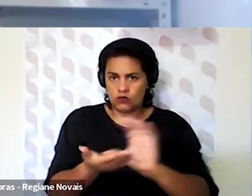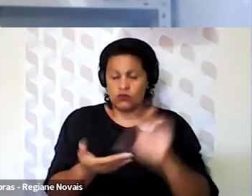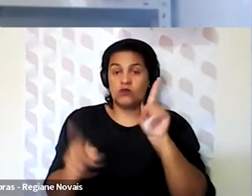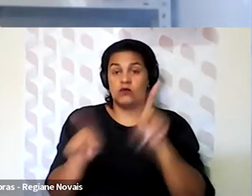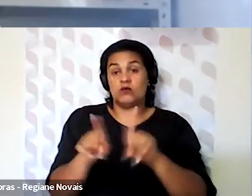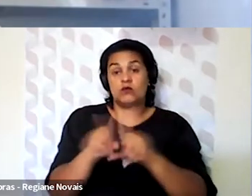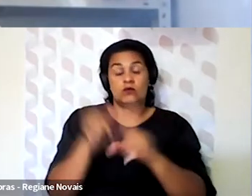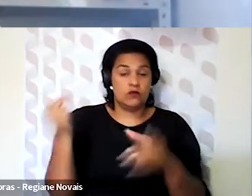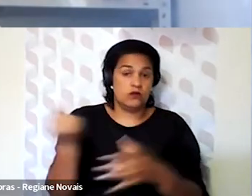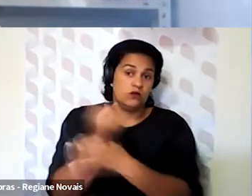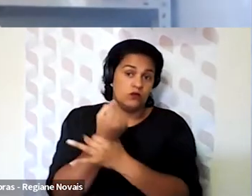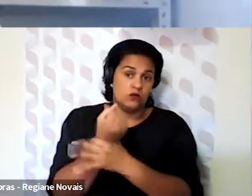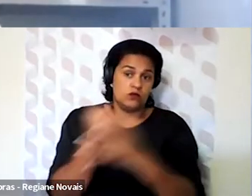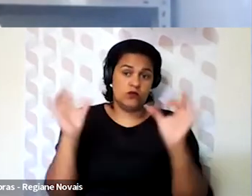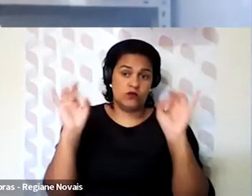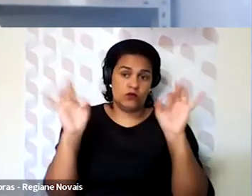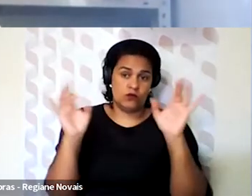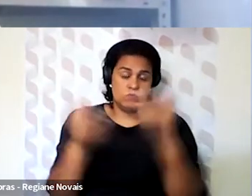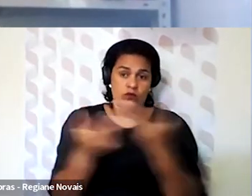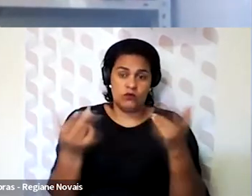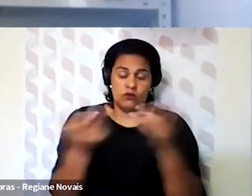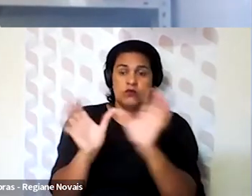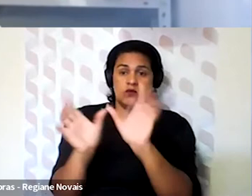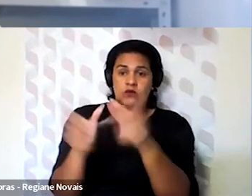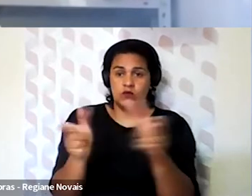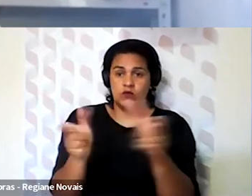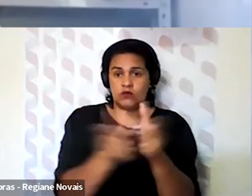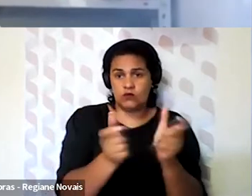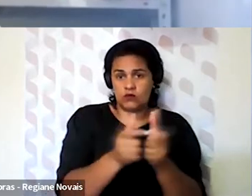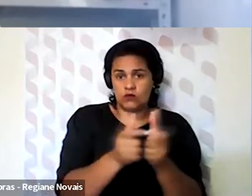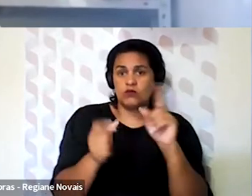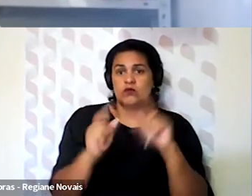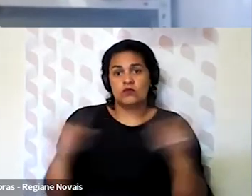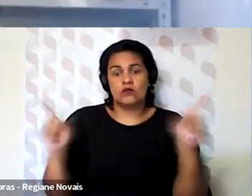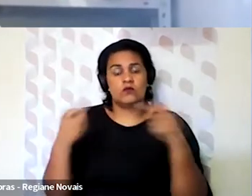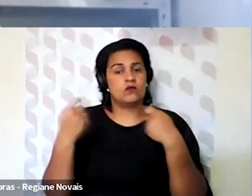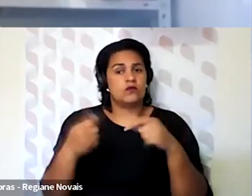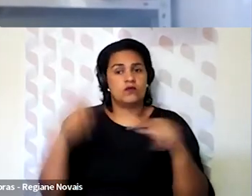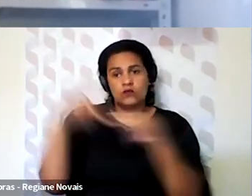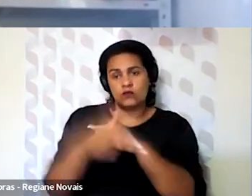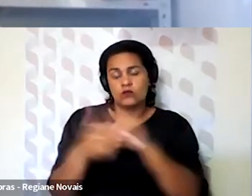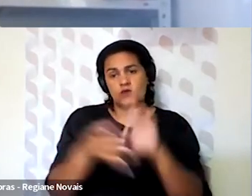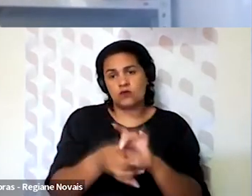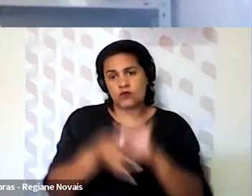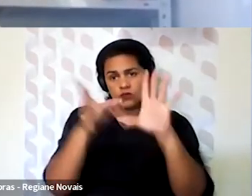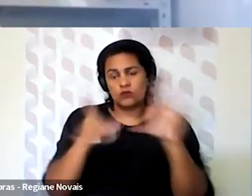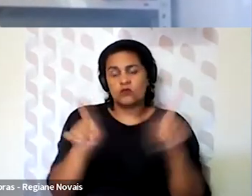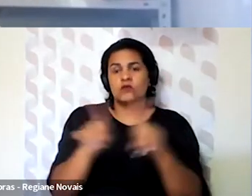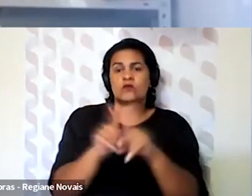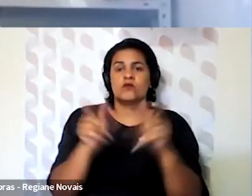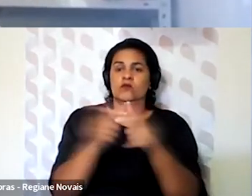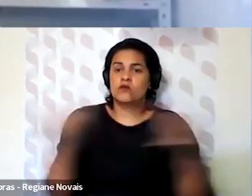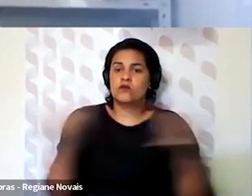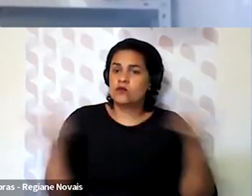para pouco, que só pode se dar com a restrição de liberdade e com o aumento da violência e do autoritarismo. Óbvio.